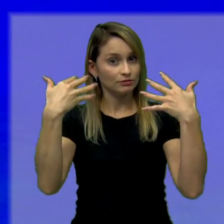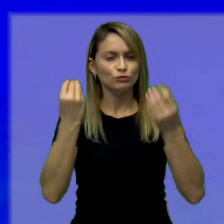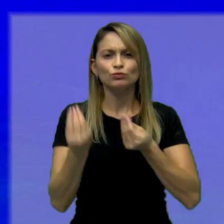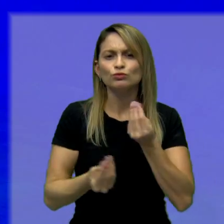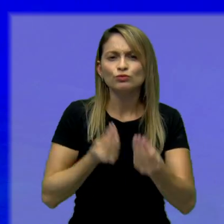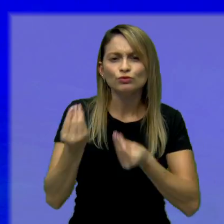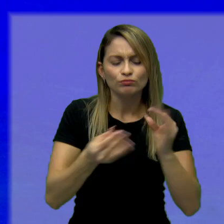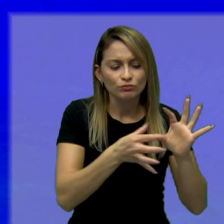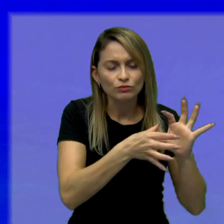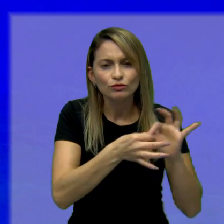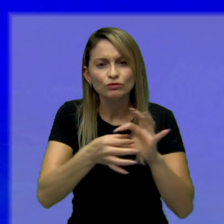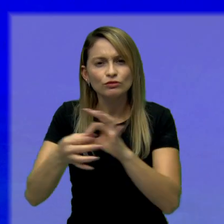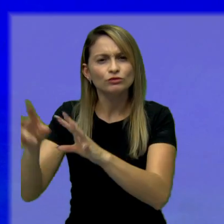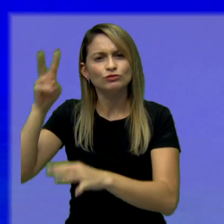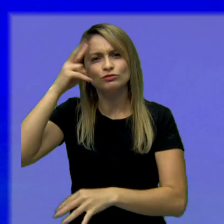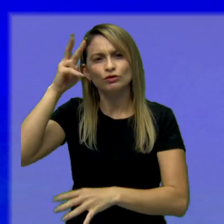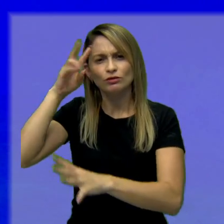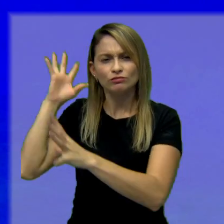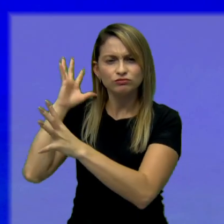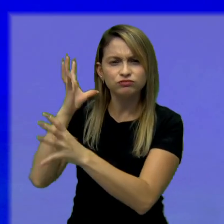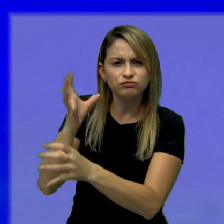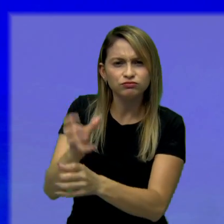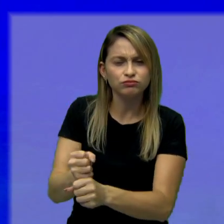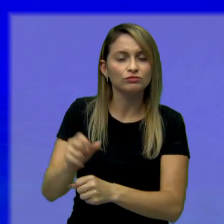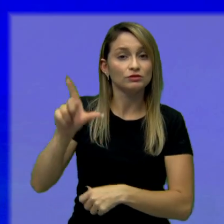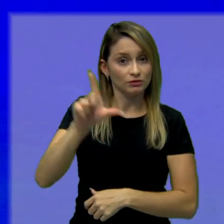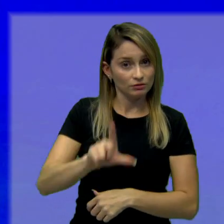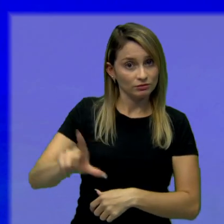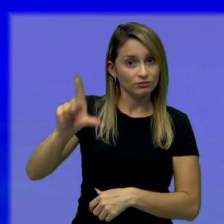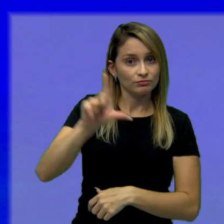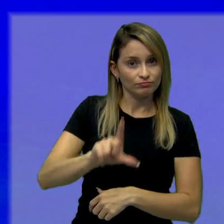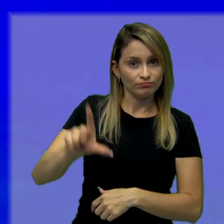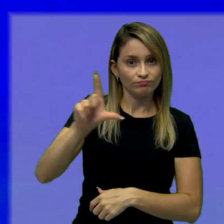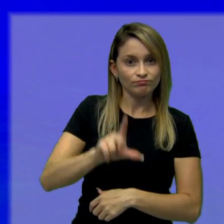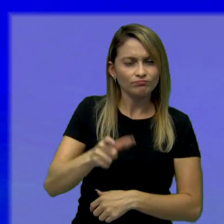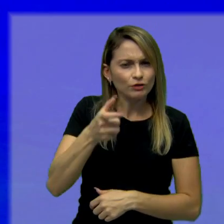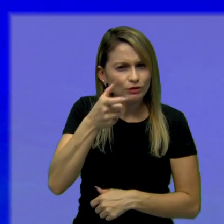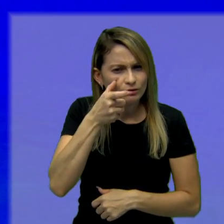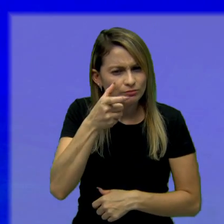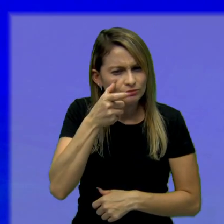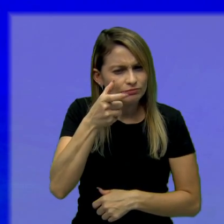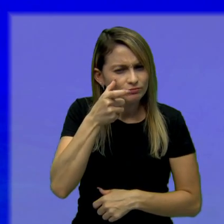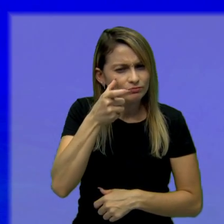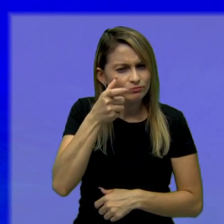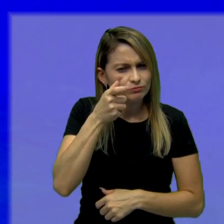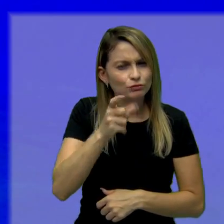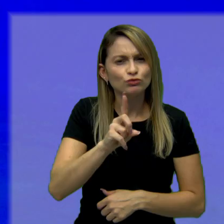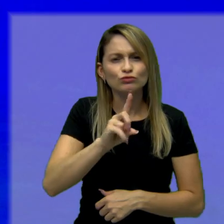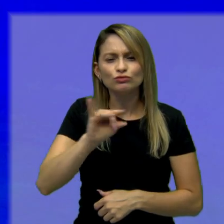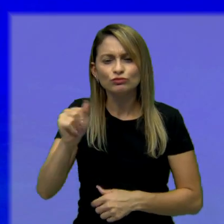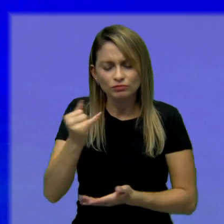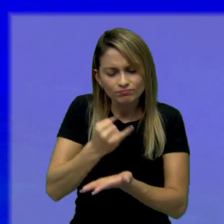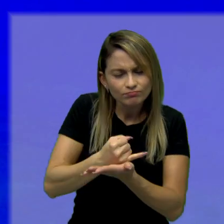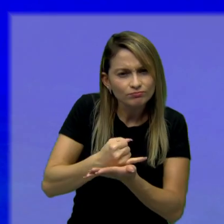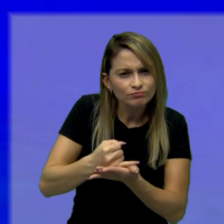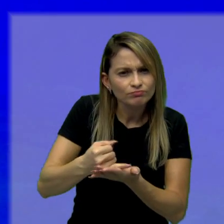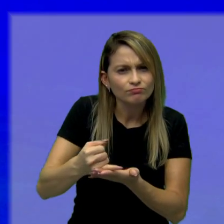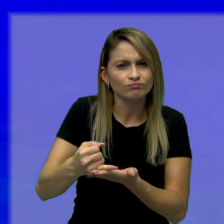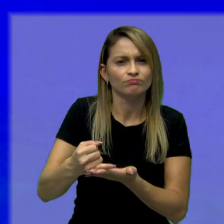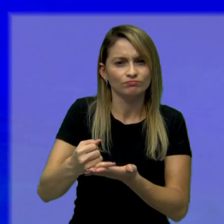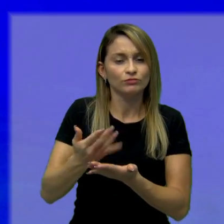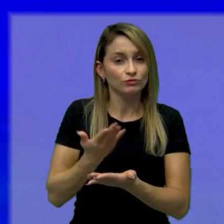a qual era o contexto histórico dessa escola literária. E se você observar bem, as datas de